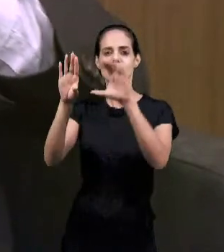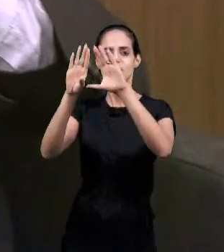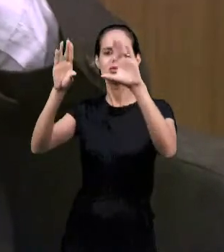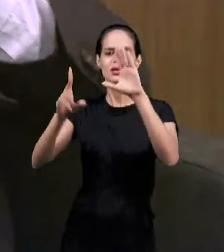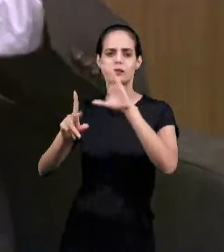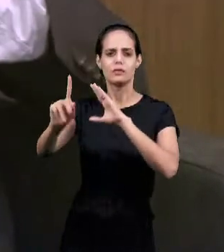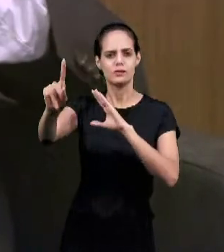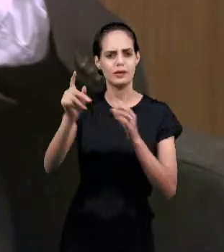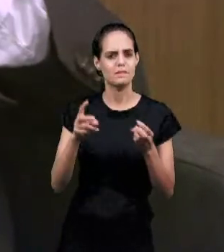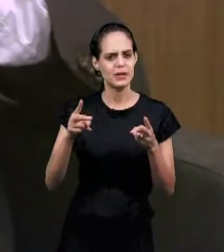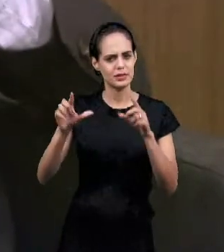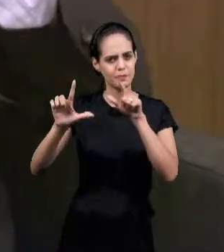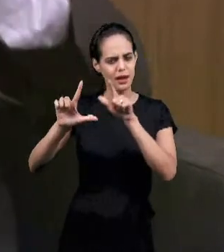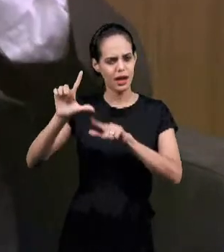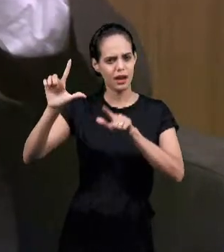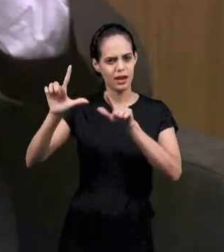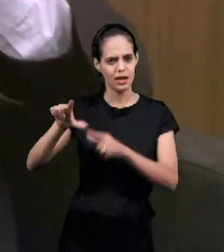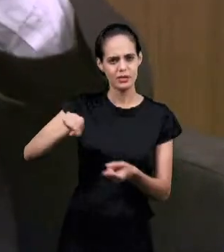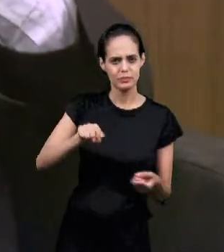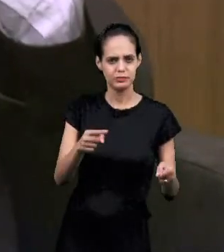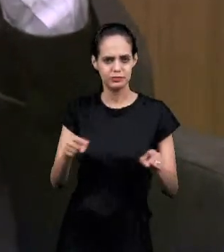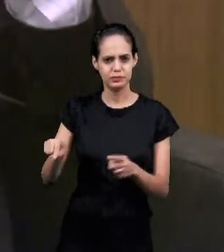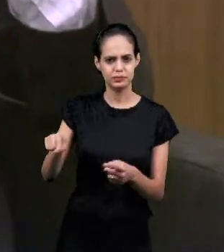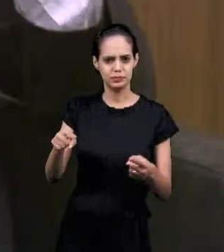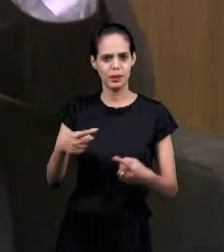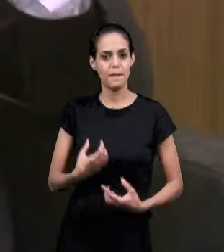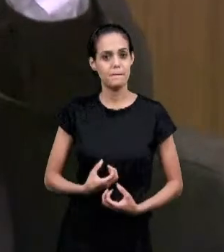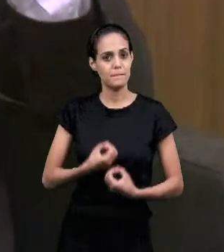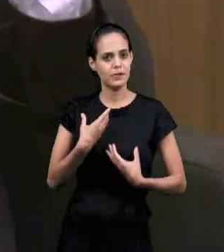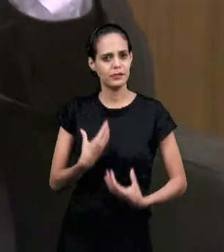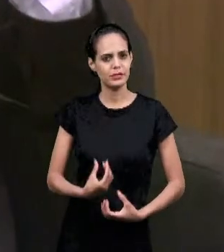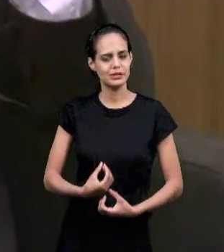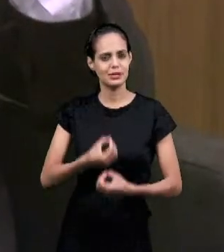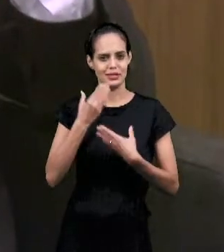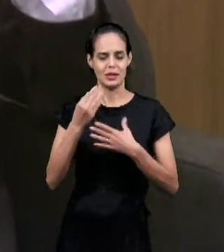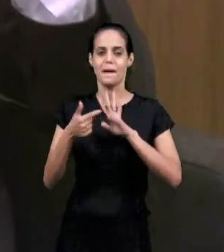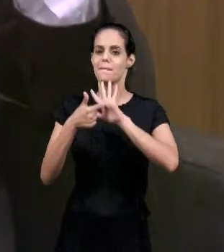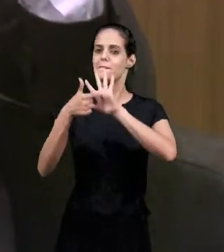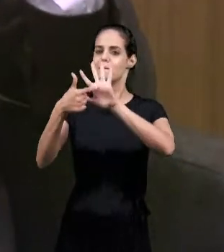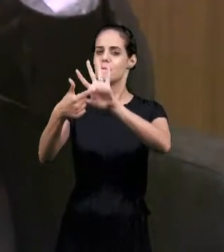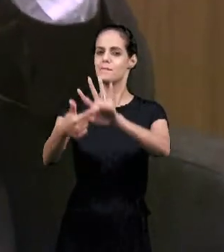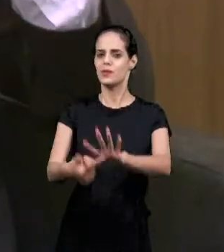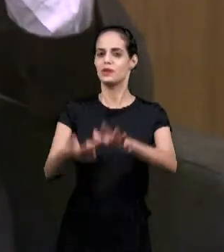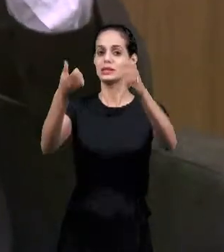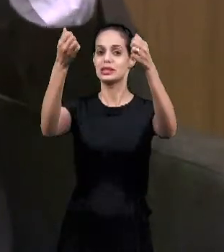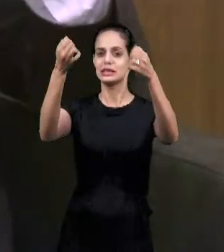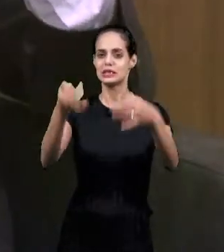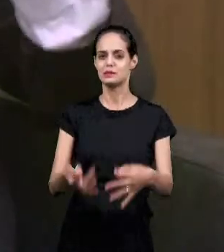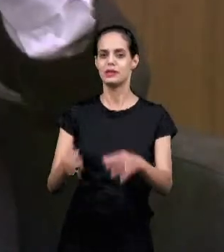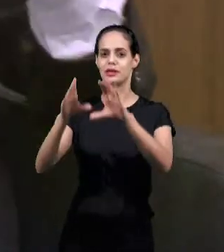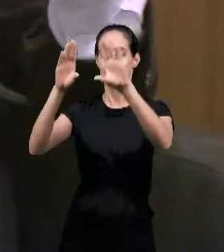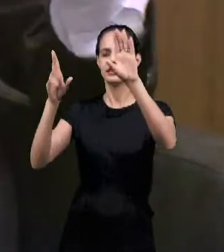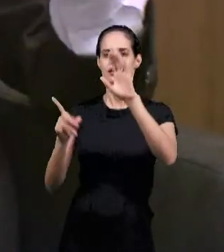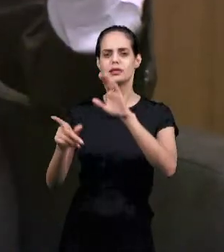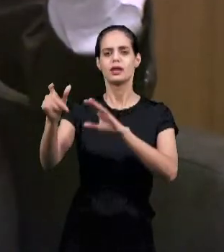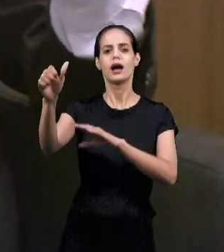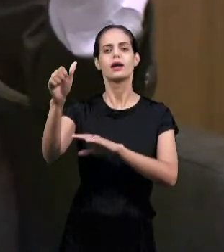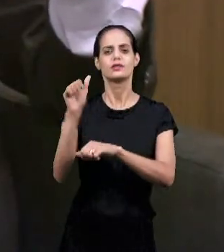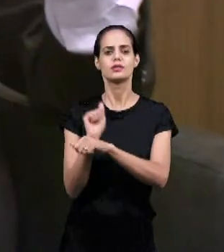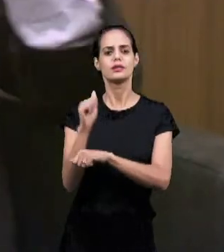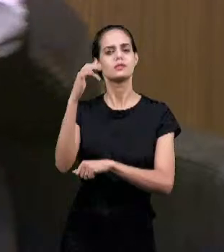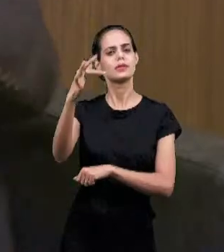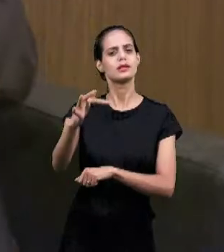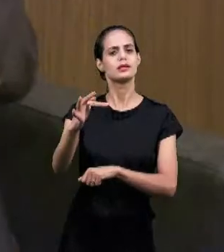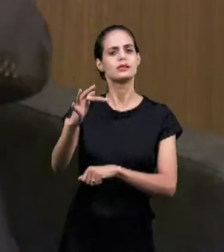melodia e a letra, a poesia, ela traduz para a eternidade. Sem a esperança dúvida. Do futuro. Qual o futuro? É o futuro eterno